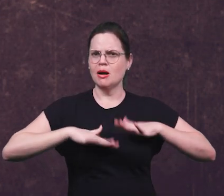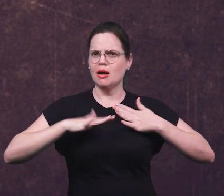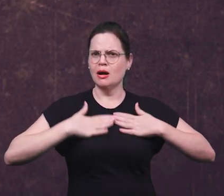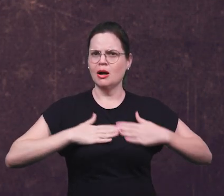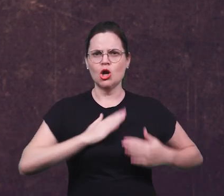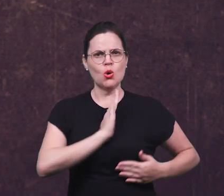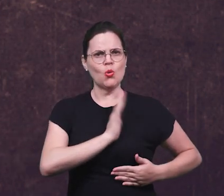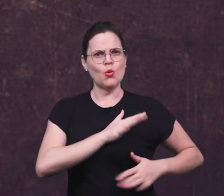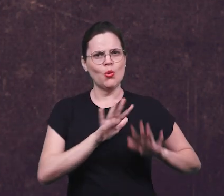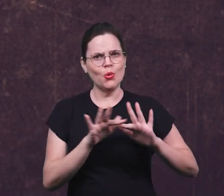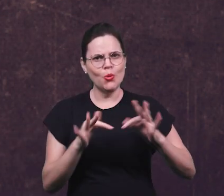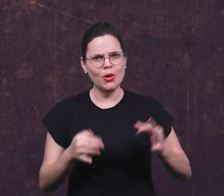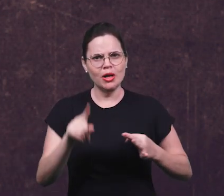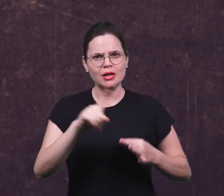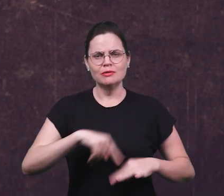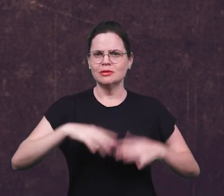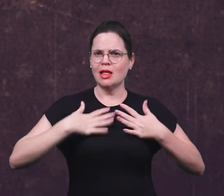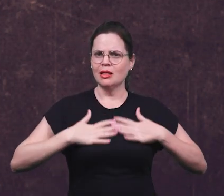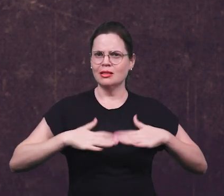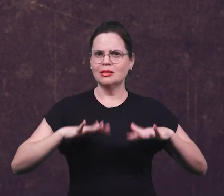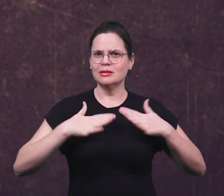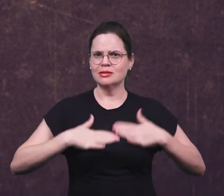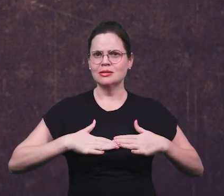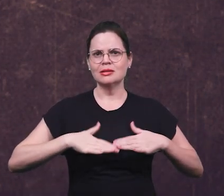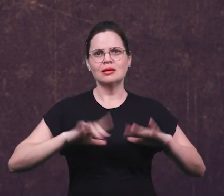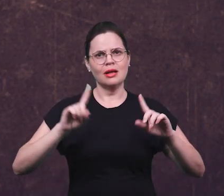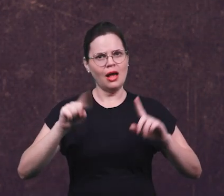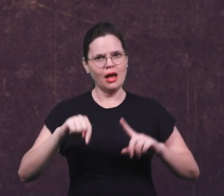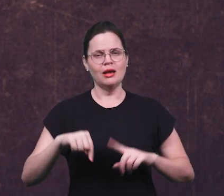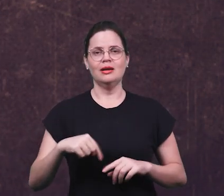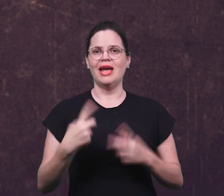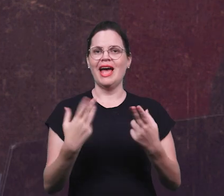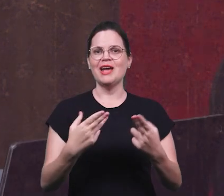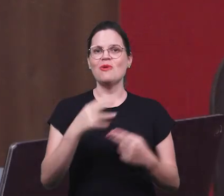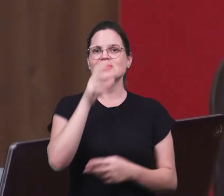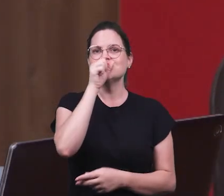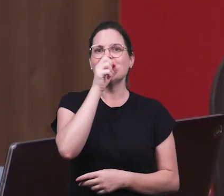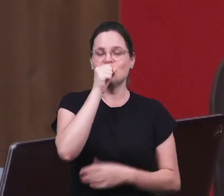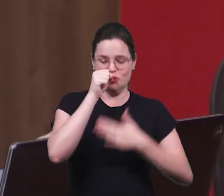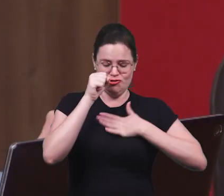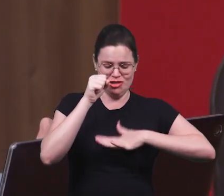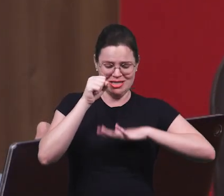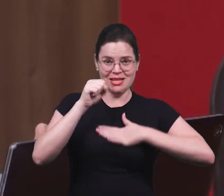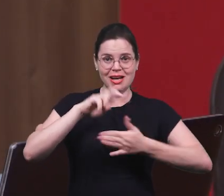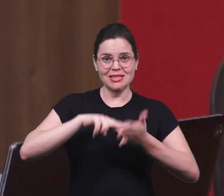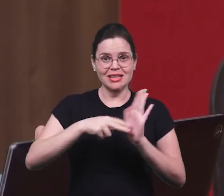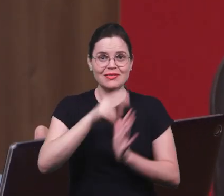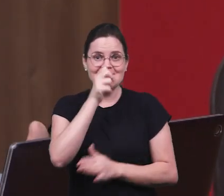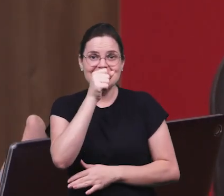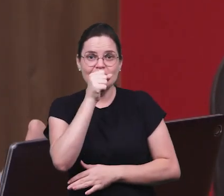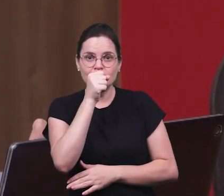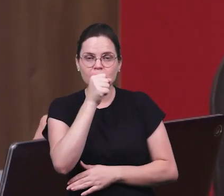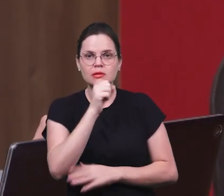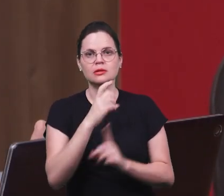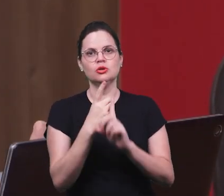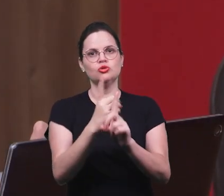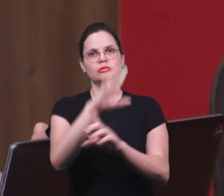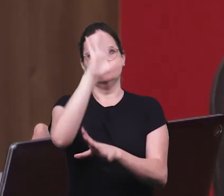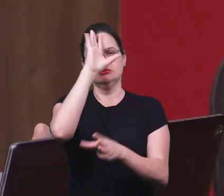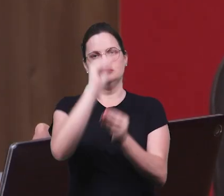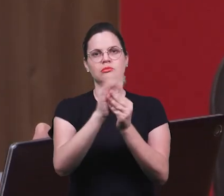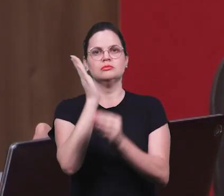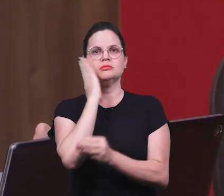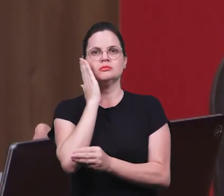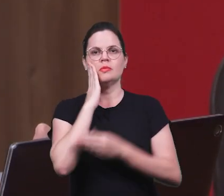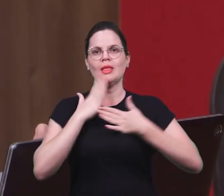coração. E encontrareis descanso, o Shabá, sábado para as vossas almas. Os discípulos já sabiam que o descanso